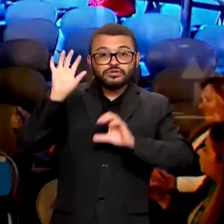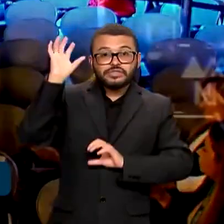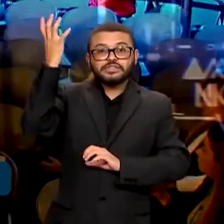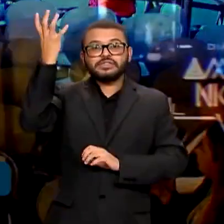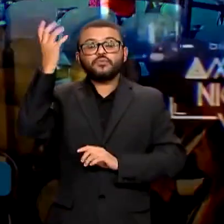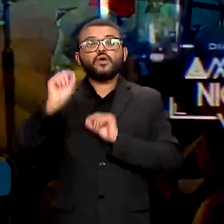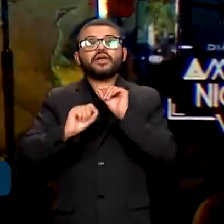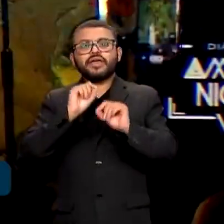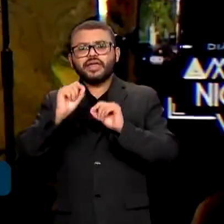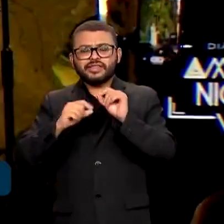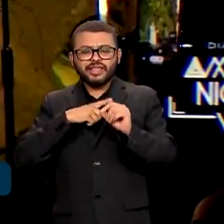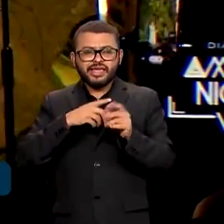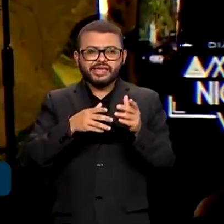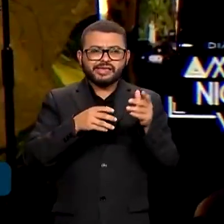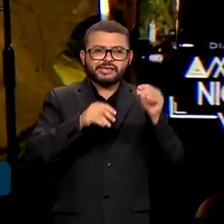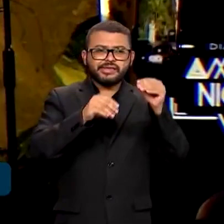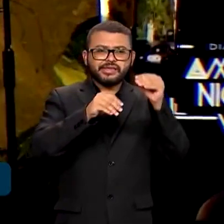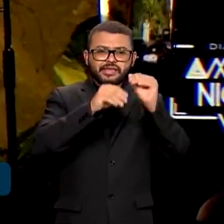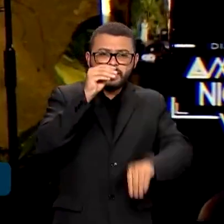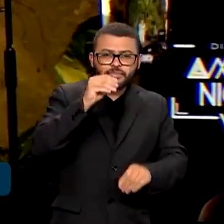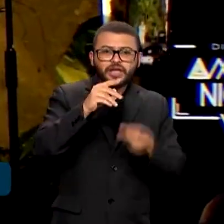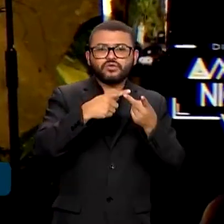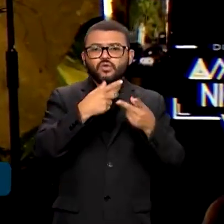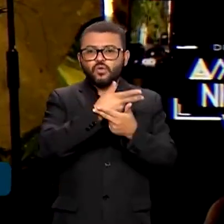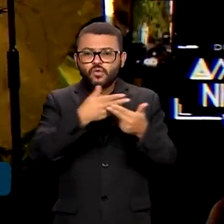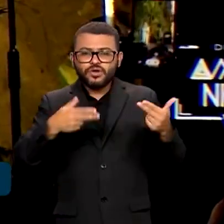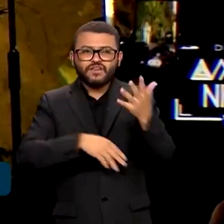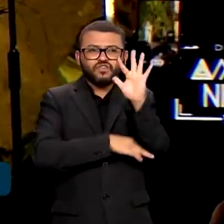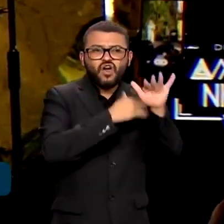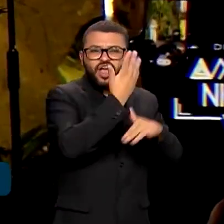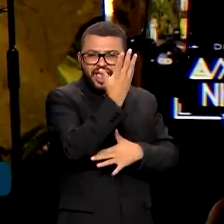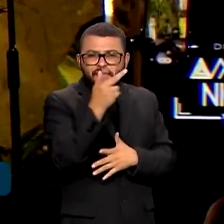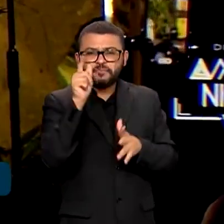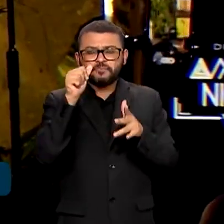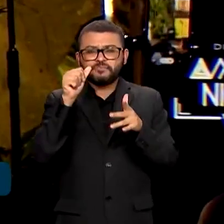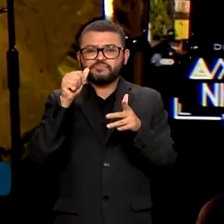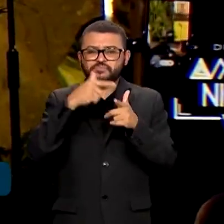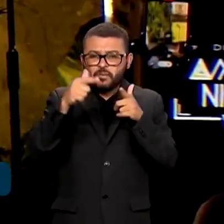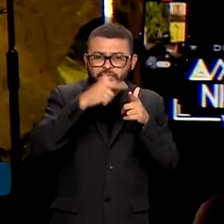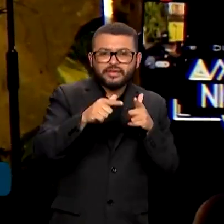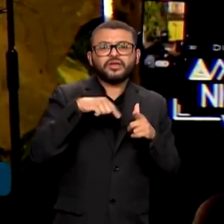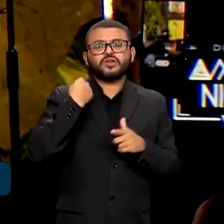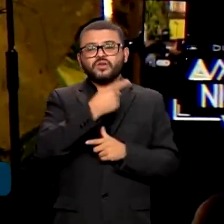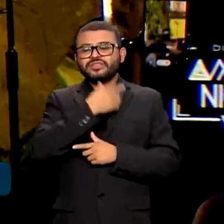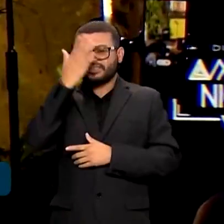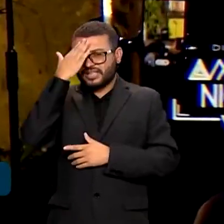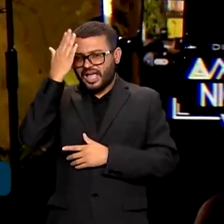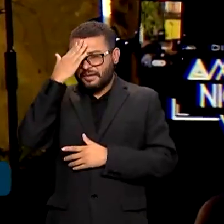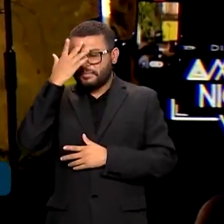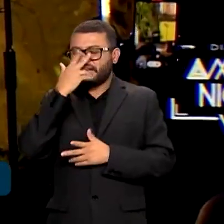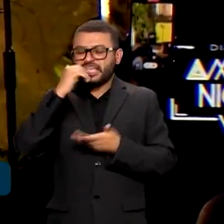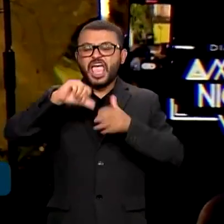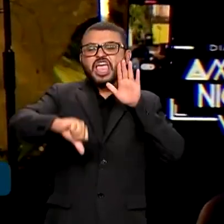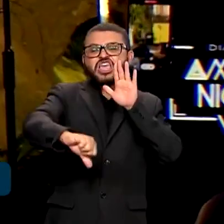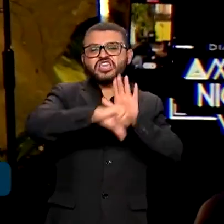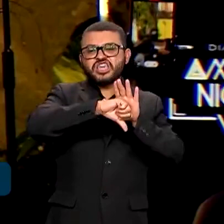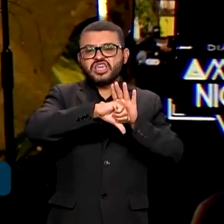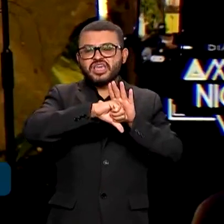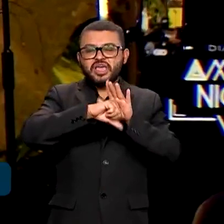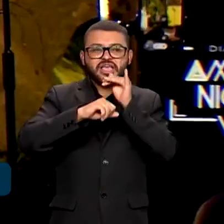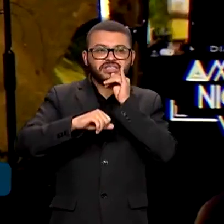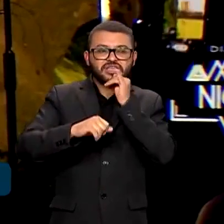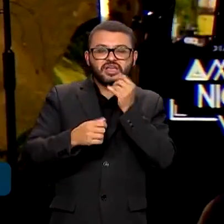climática, dia em destruição avançada da nossa floresta, de todas as formas de criminalidade, do